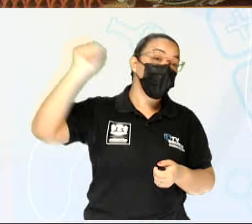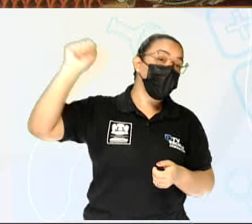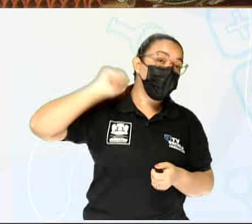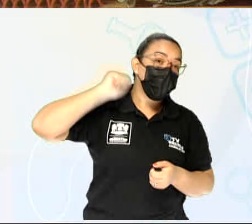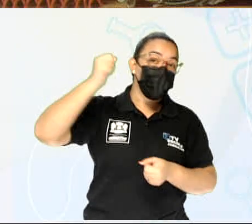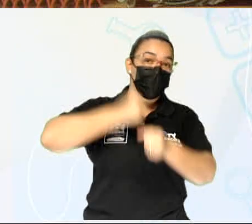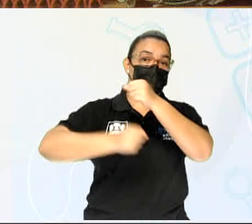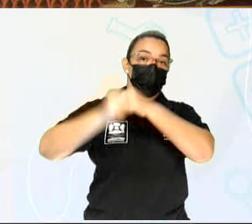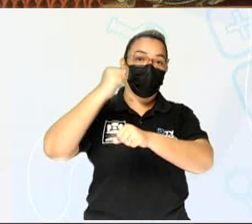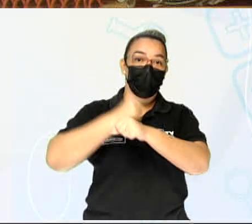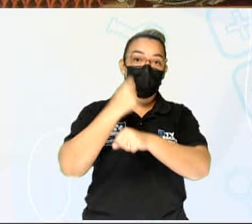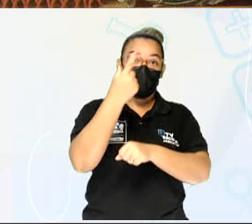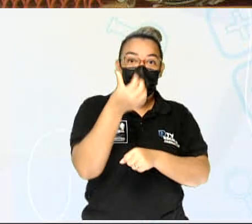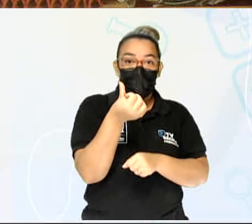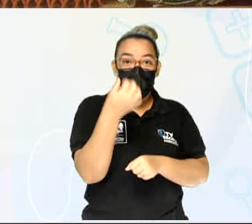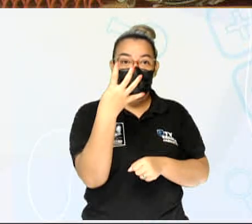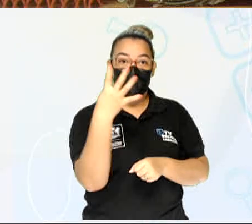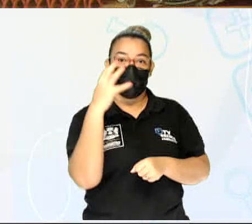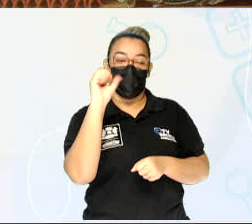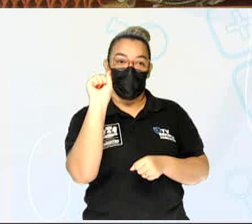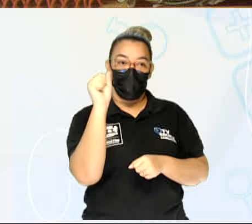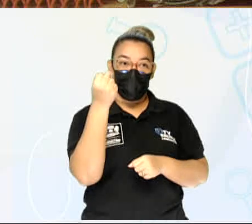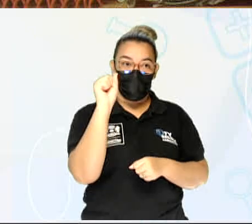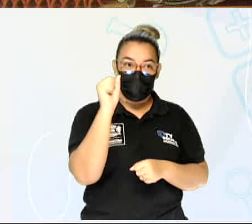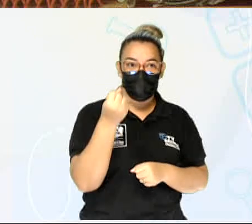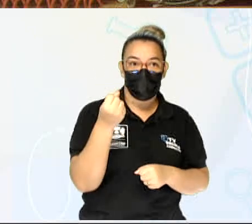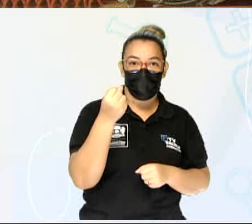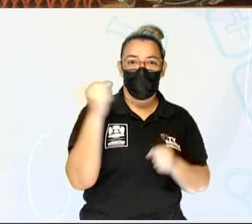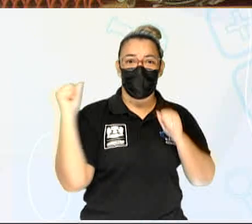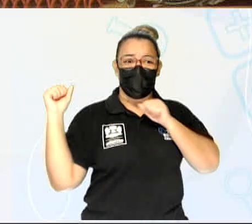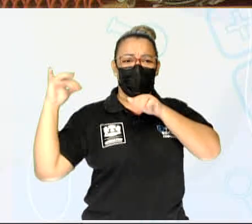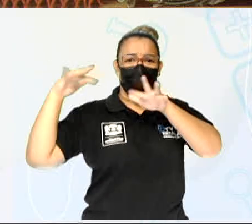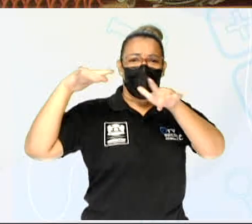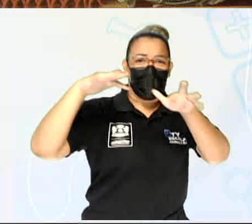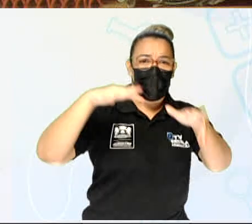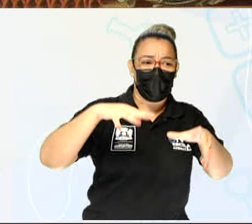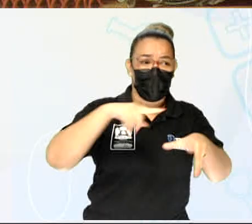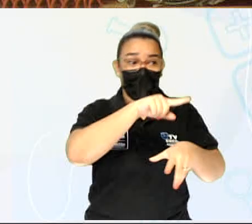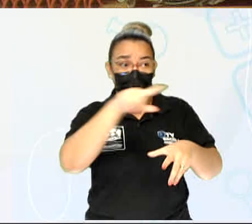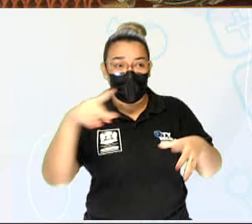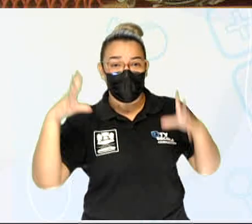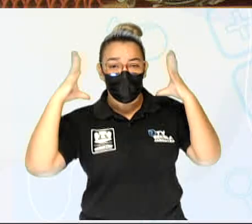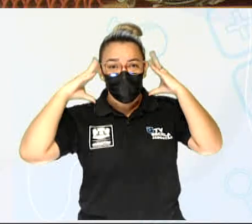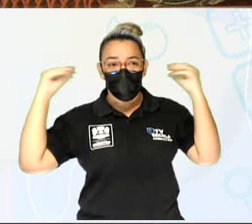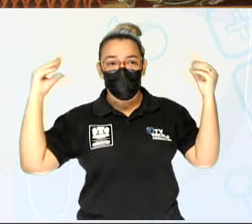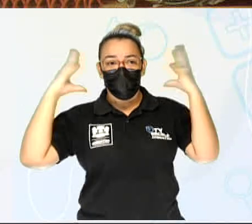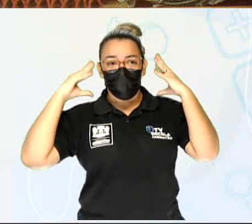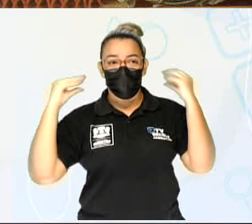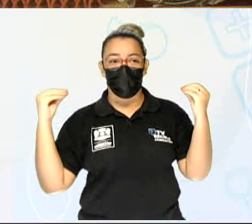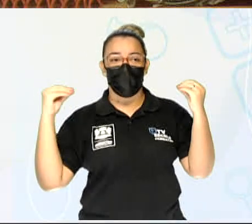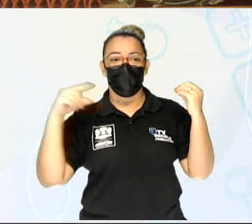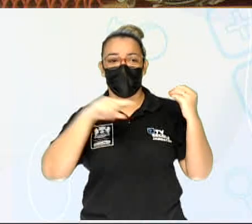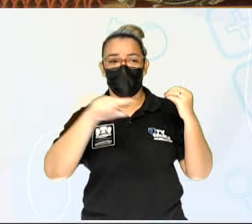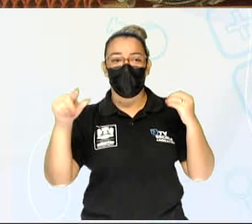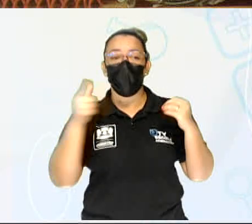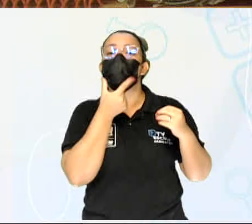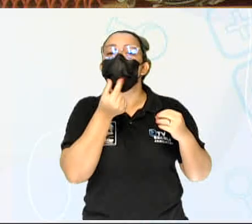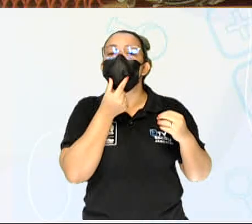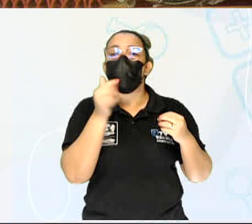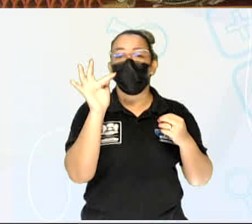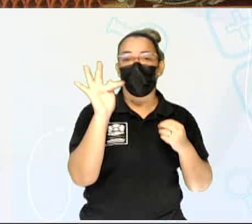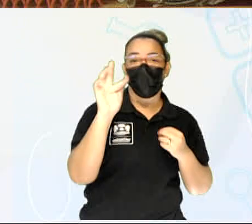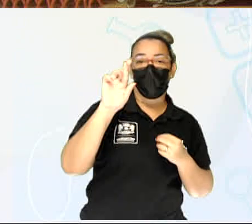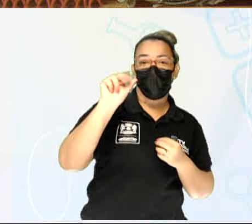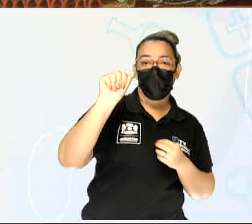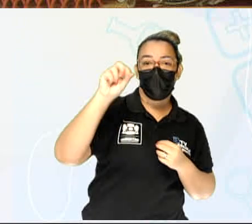1648. Os patriotas aguardavam os holandeses para o combate sob o comando geral do Francisco Barreto